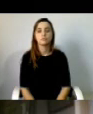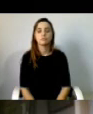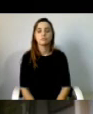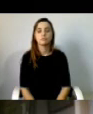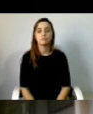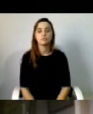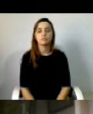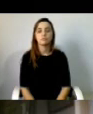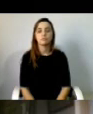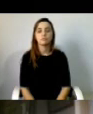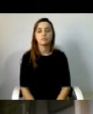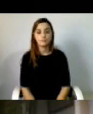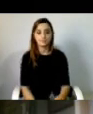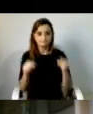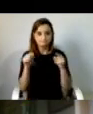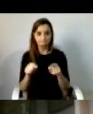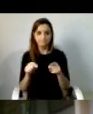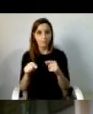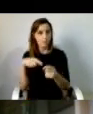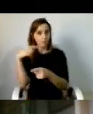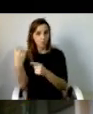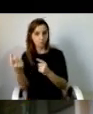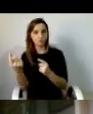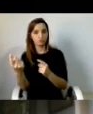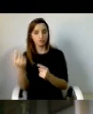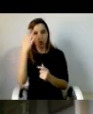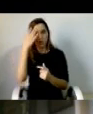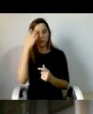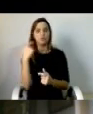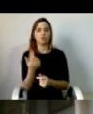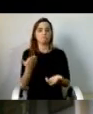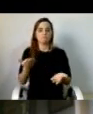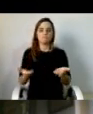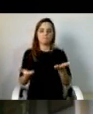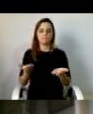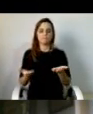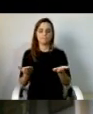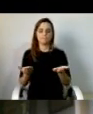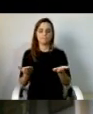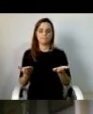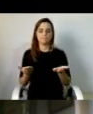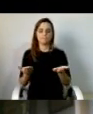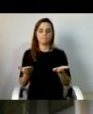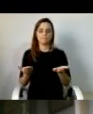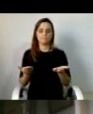para este e para outros indicadores a situação de rapazes e raparigas, homens e